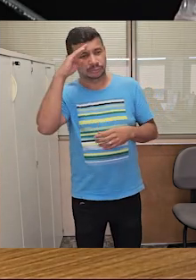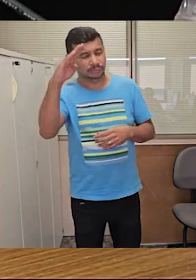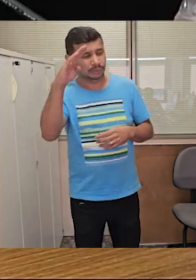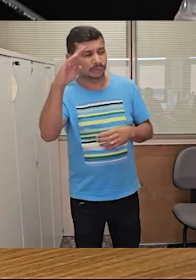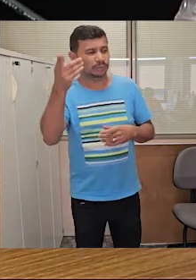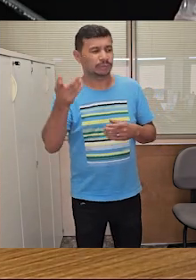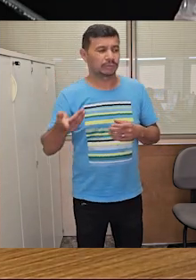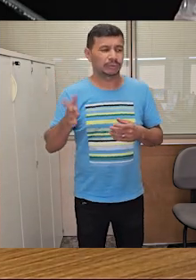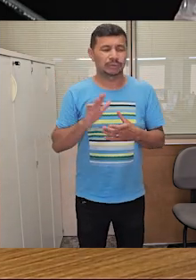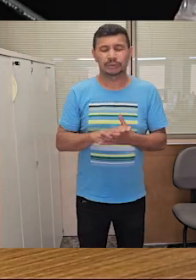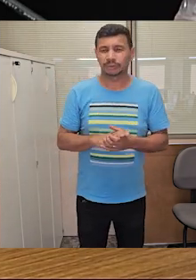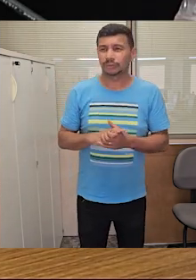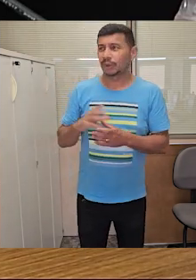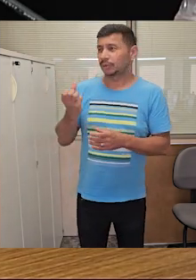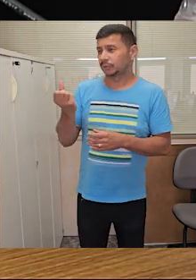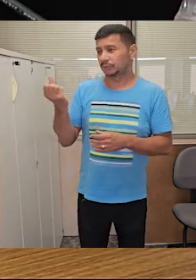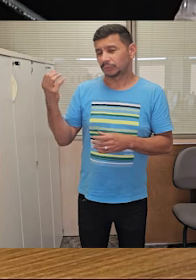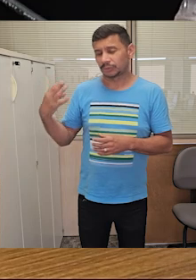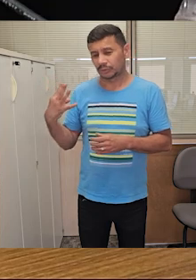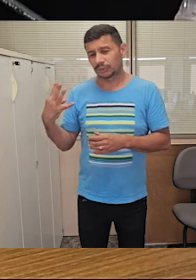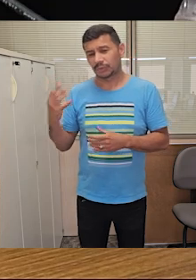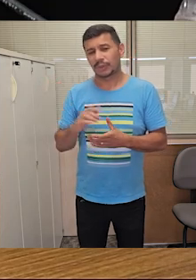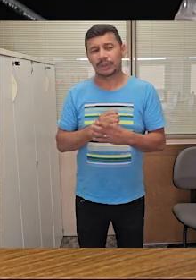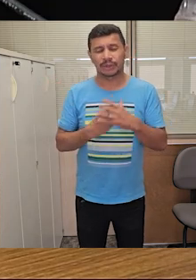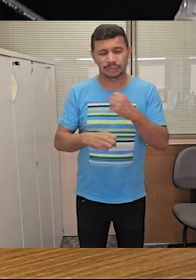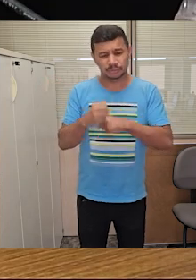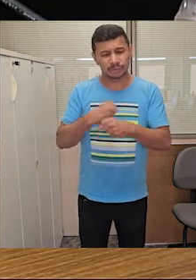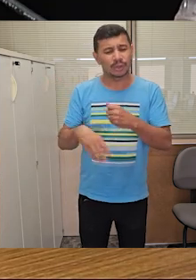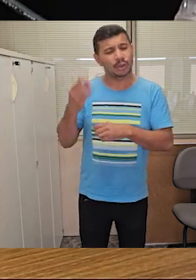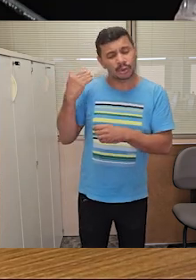militar aqui, civil-militar também, igual ao 64.